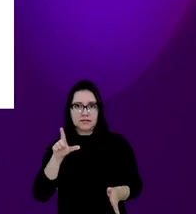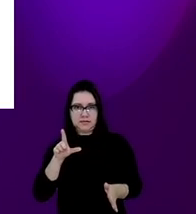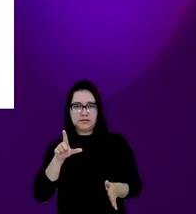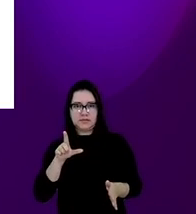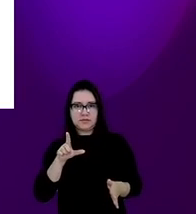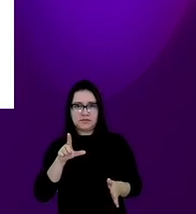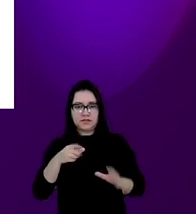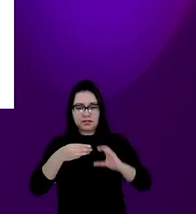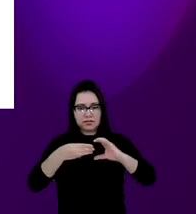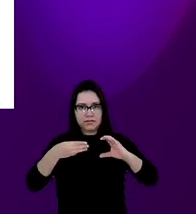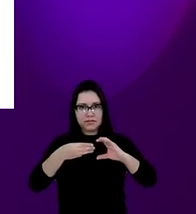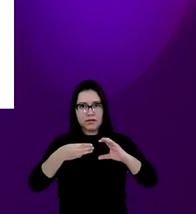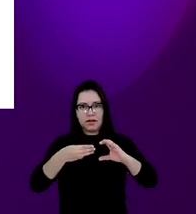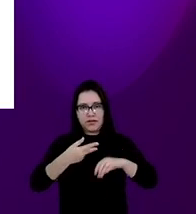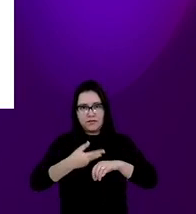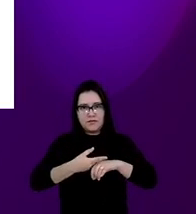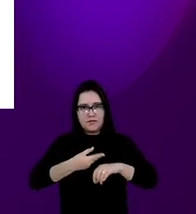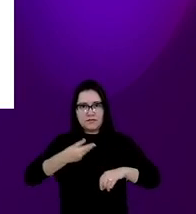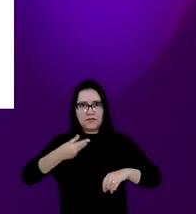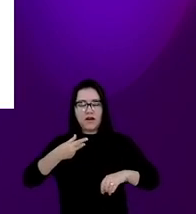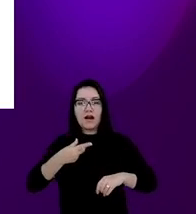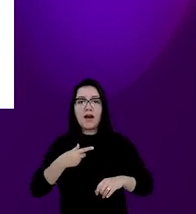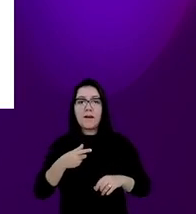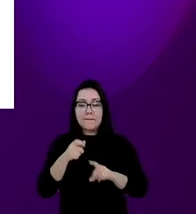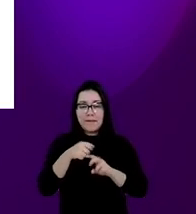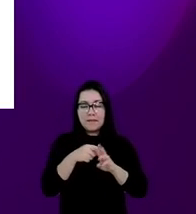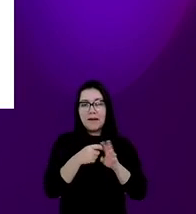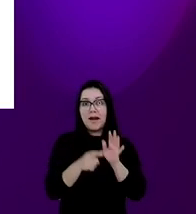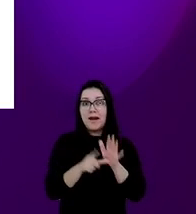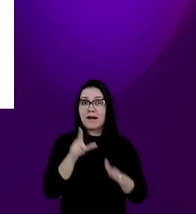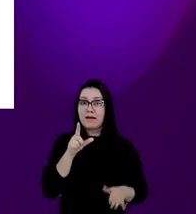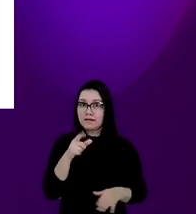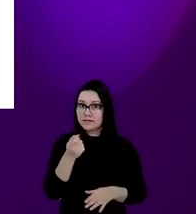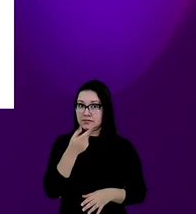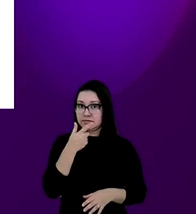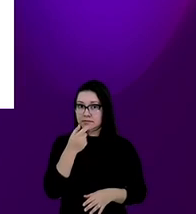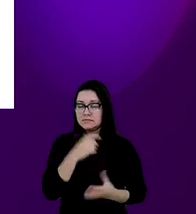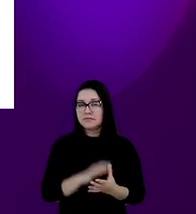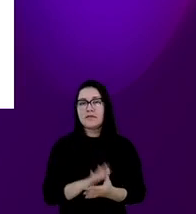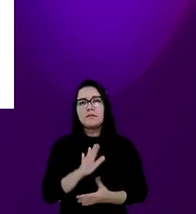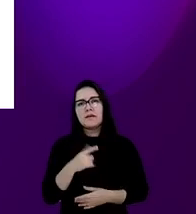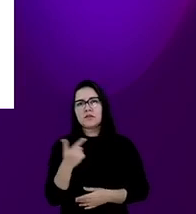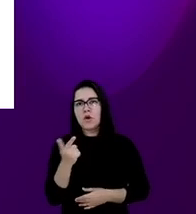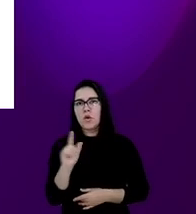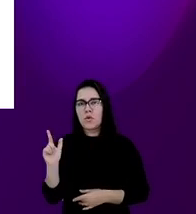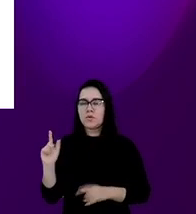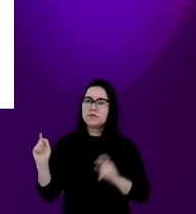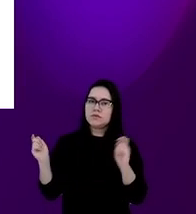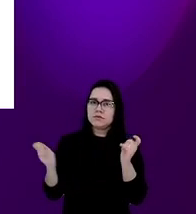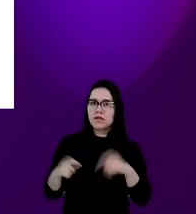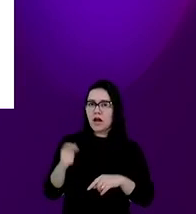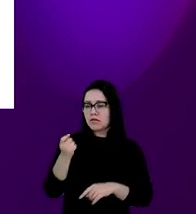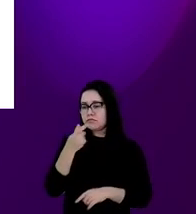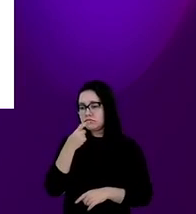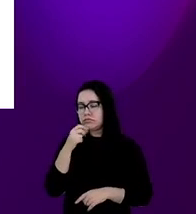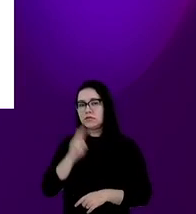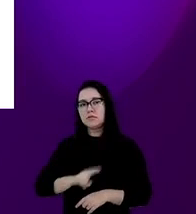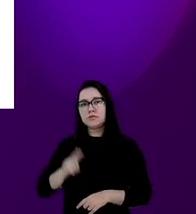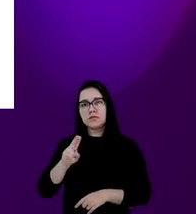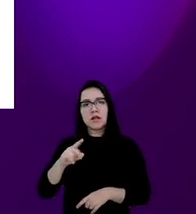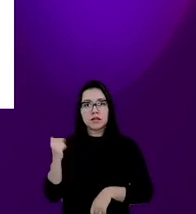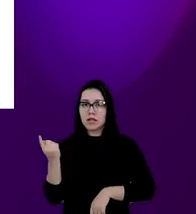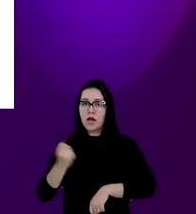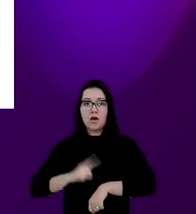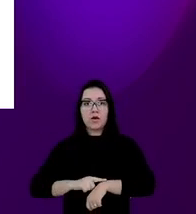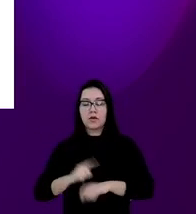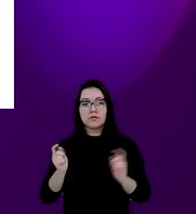das células, de preferência alguns meses antes, enquanto outras, elas podem ser utilizadas quase que